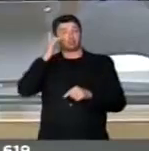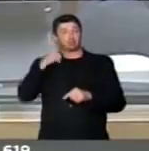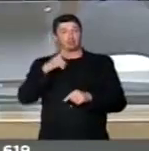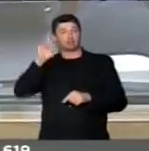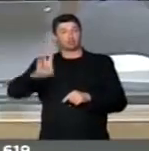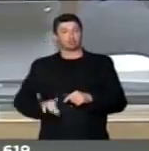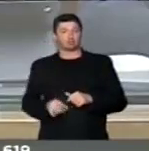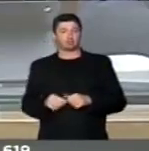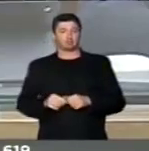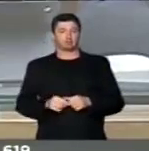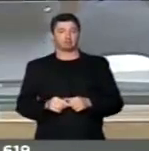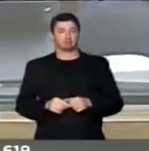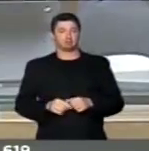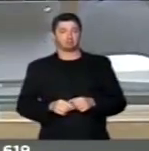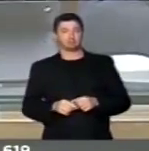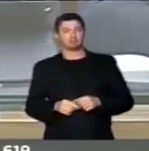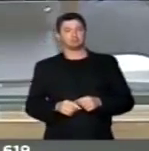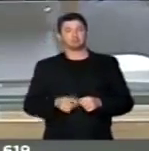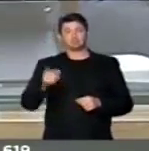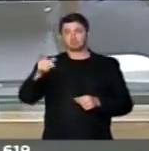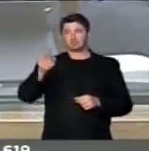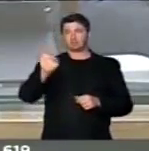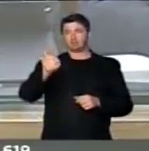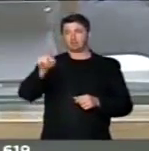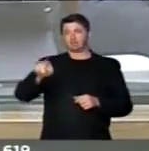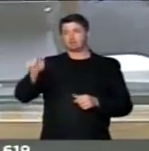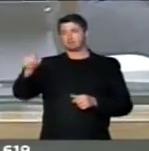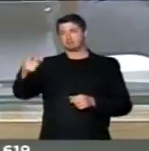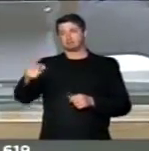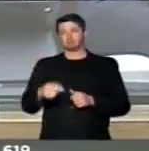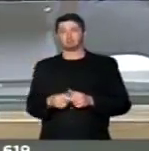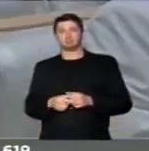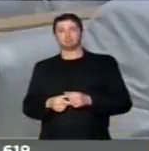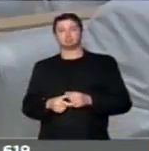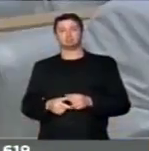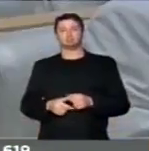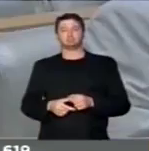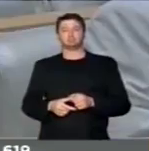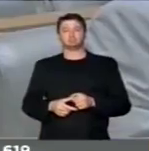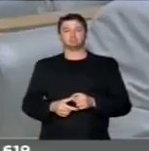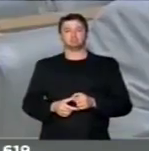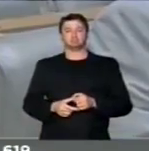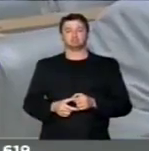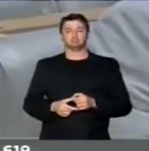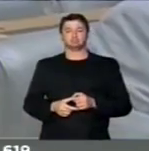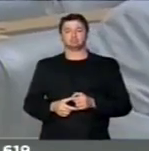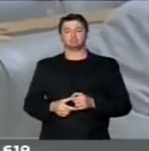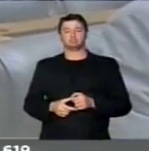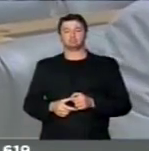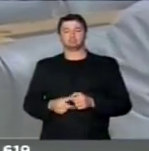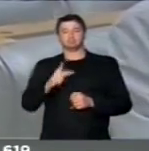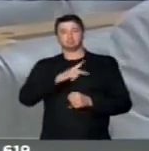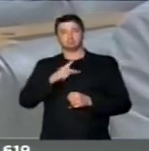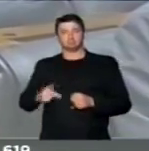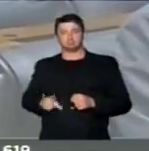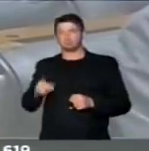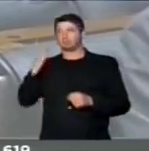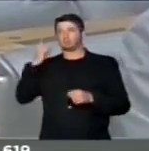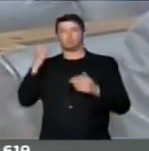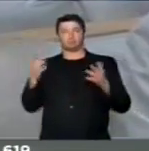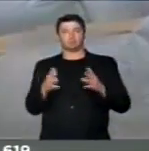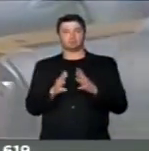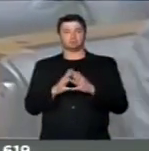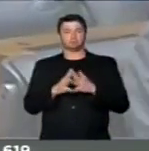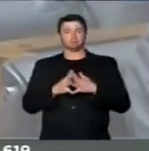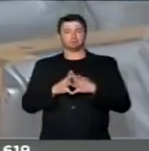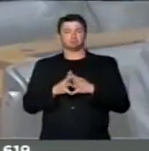A deputado Tereza Cristina, um minuto. Senhor presidente, nobres colegas,